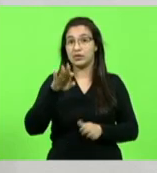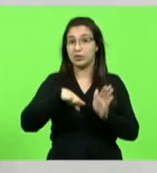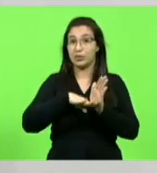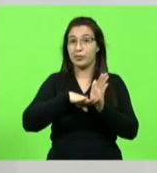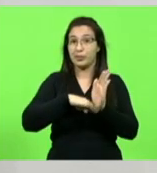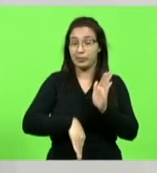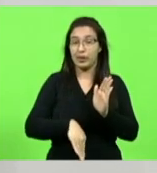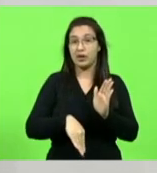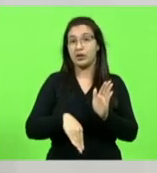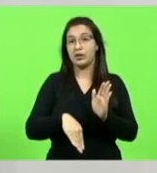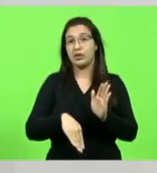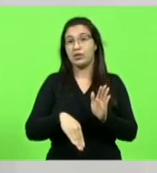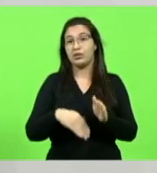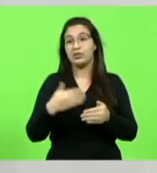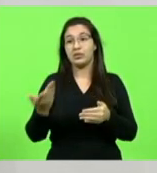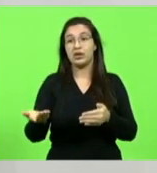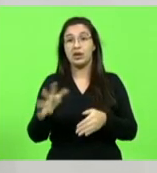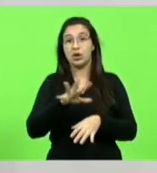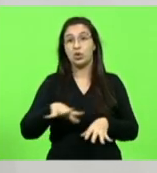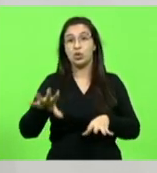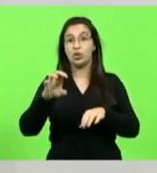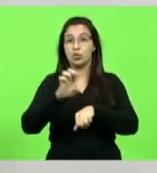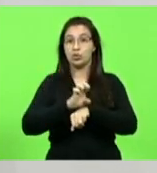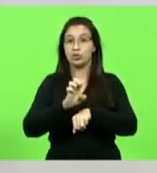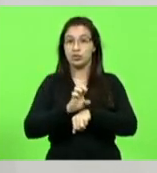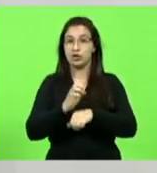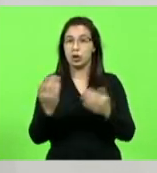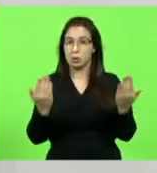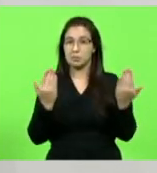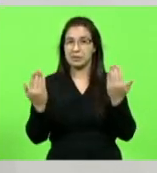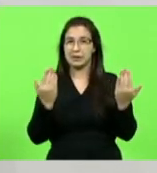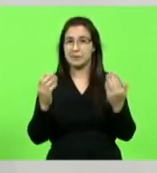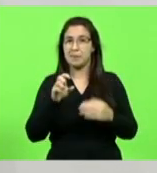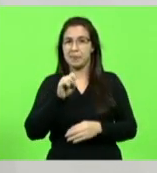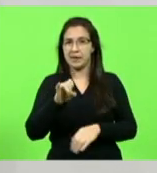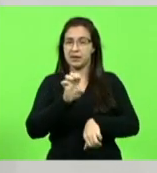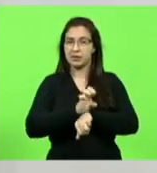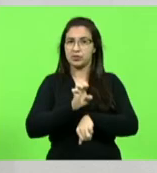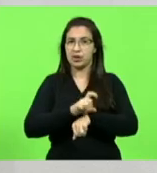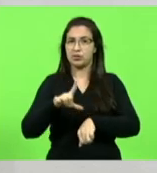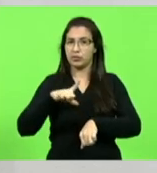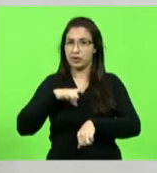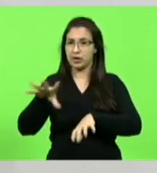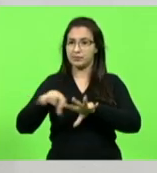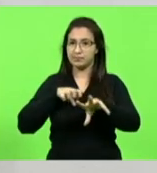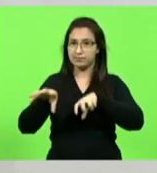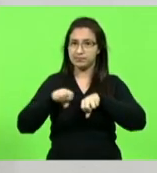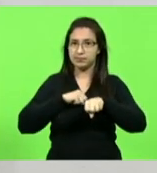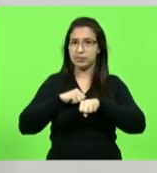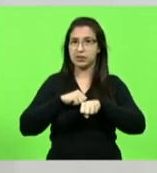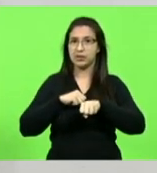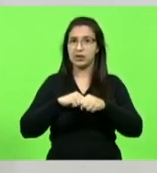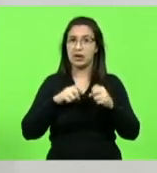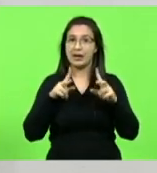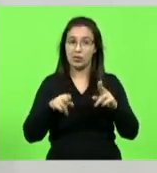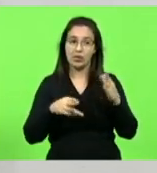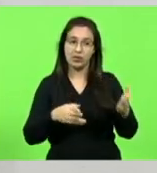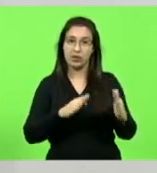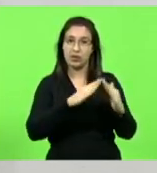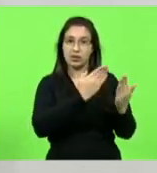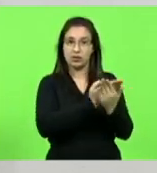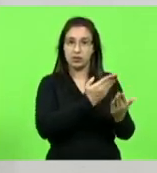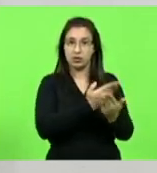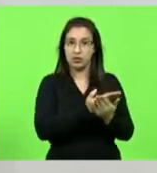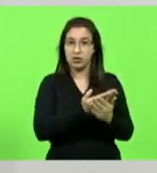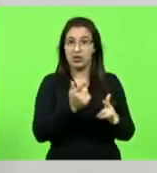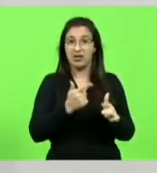contágio no Estado. Ou seja, se o Estado tivesse a taxa de contaminação que as escolas têm, nós nem crise teríamos